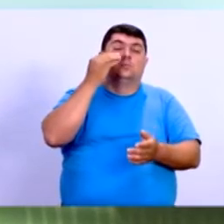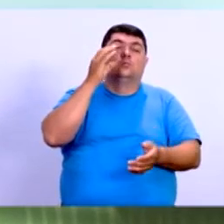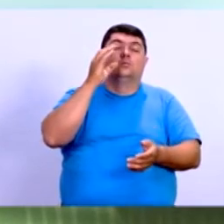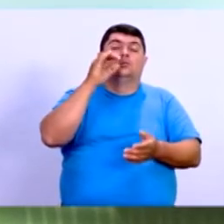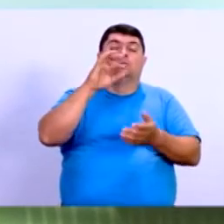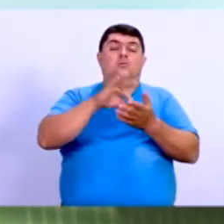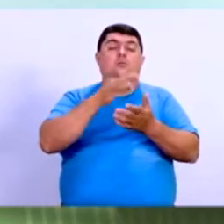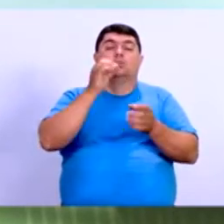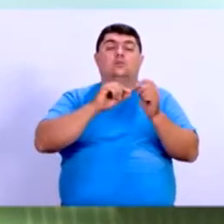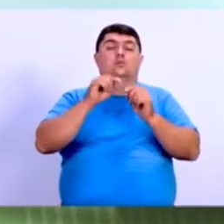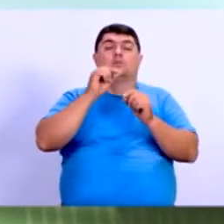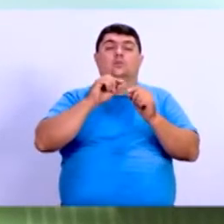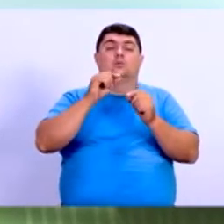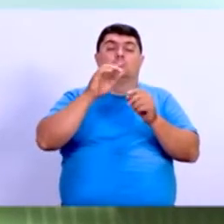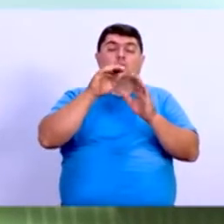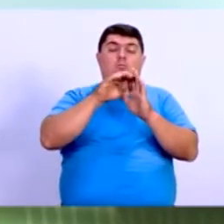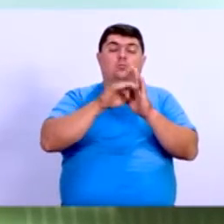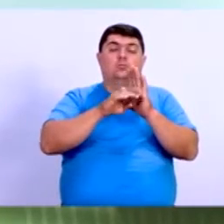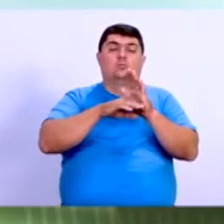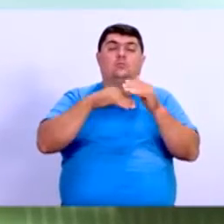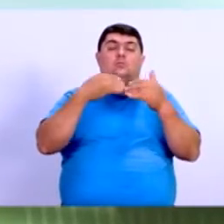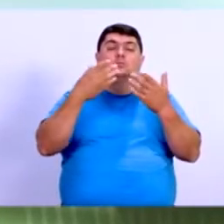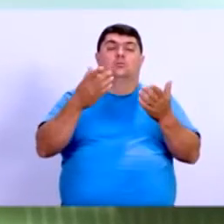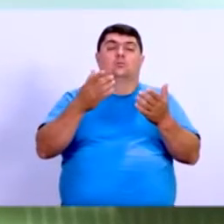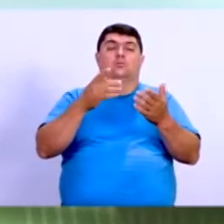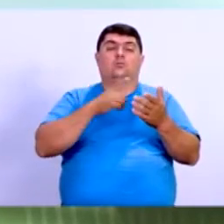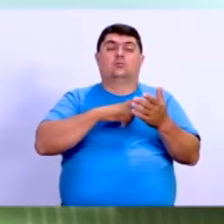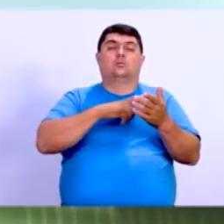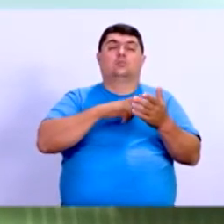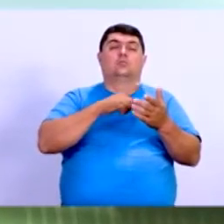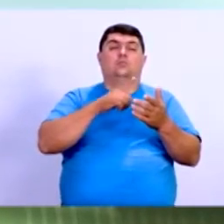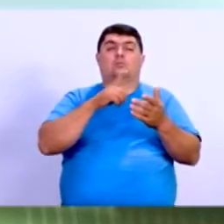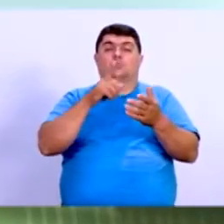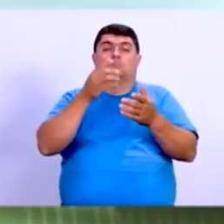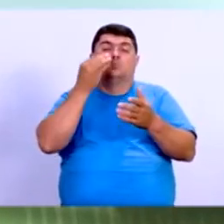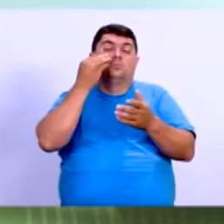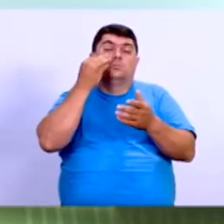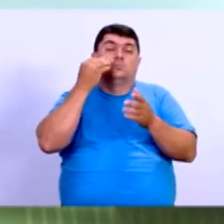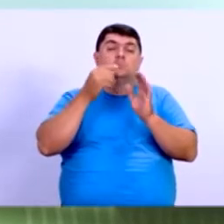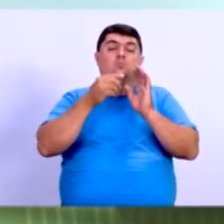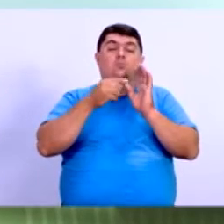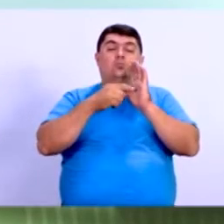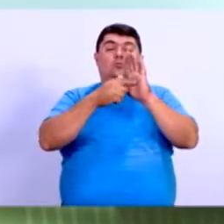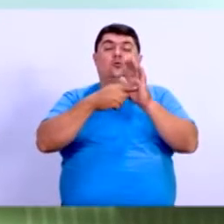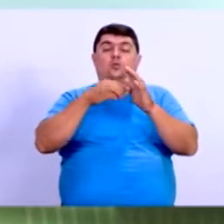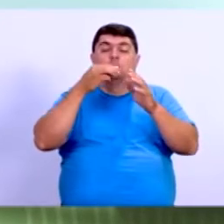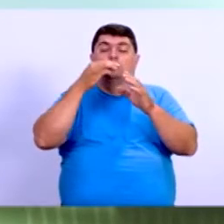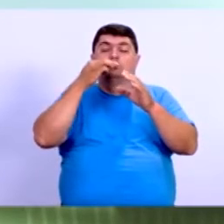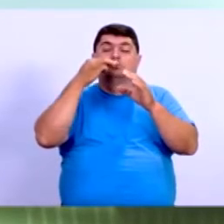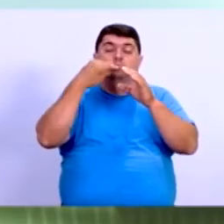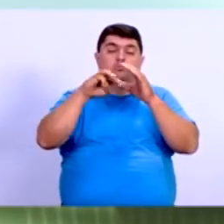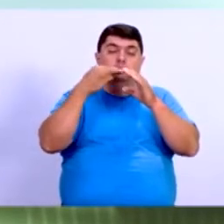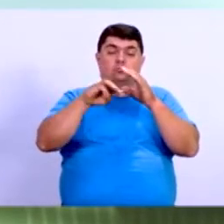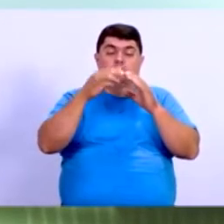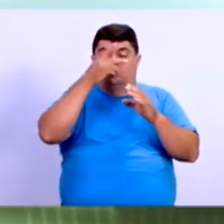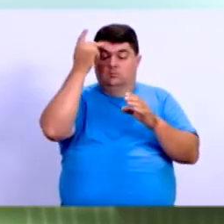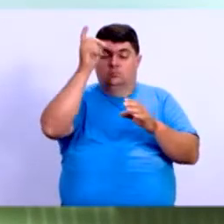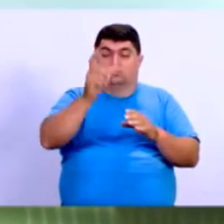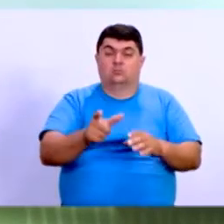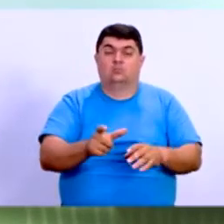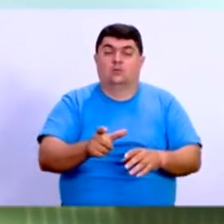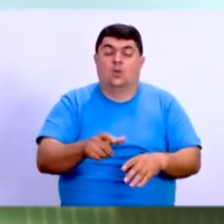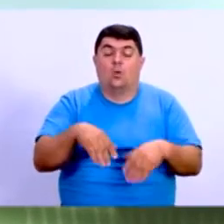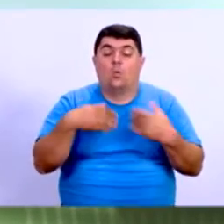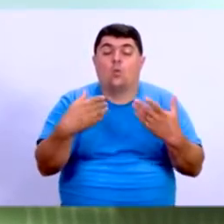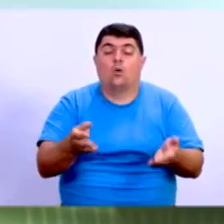fazer na tua programação, tá? Eu tenho que mostrar uma mensagem para o usuário. Ótimo, que mensagem é